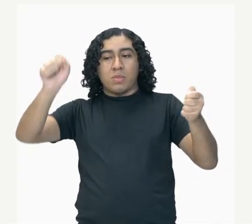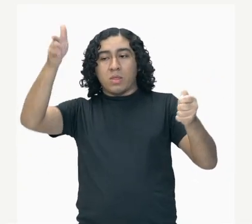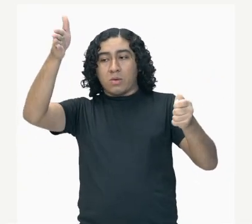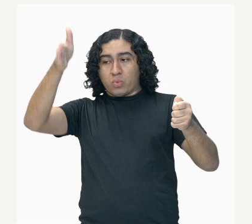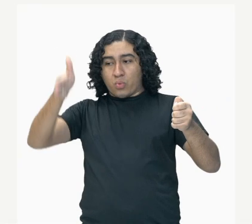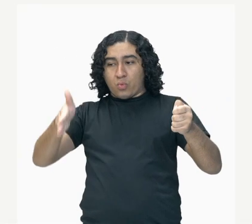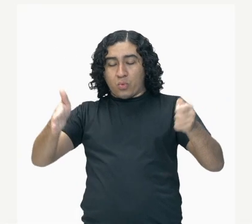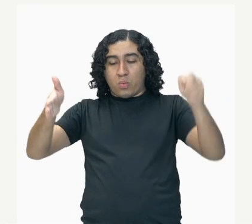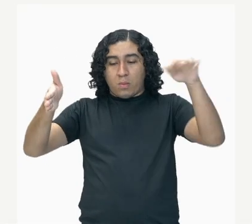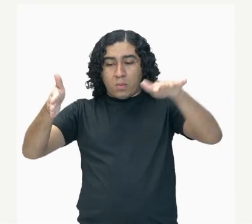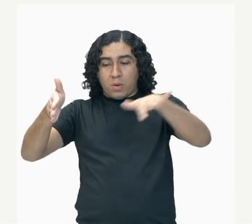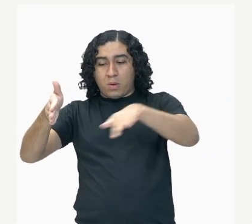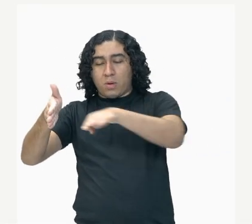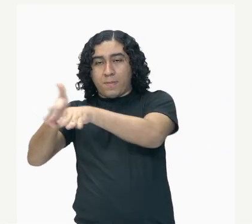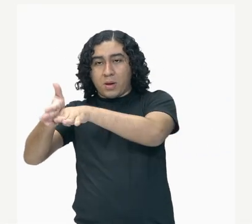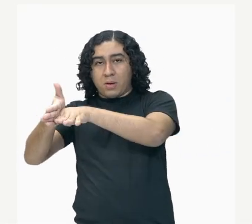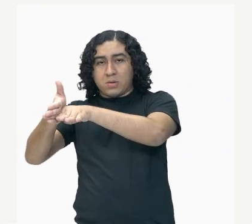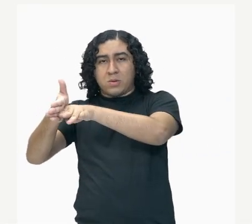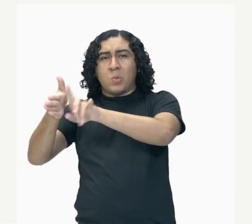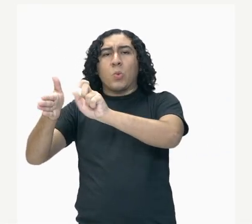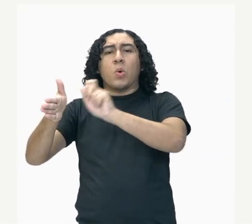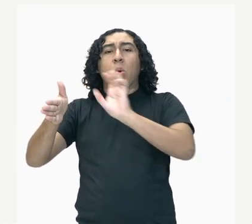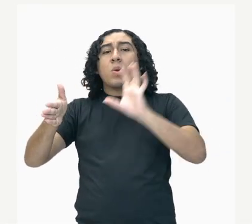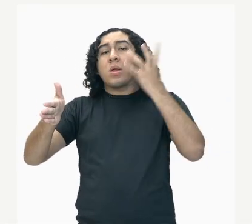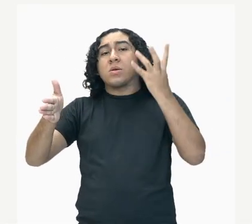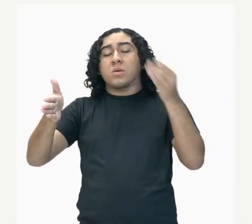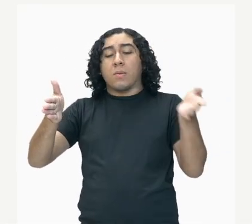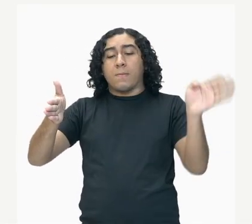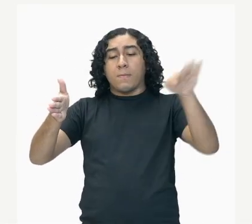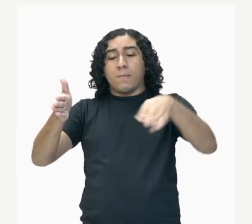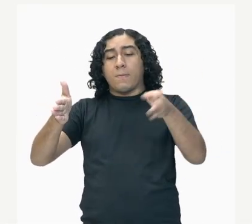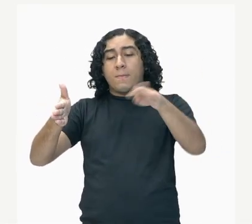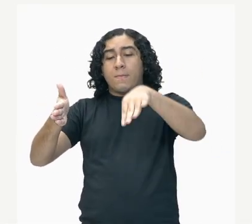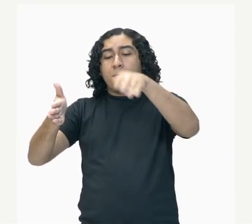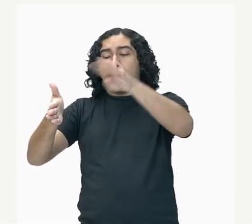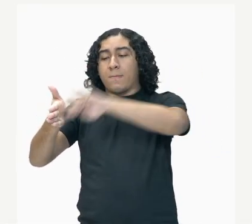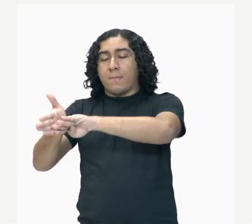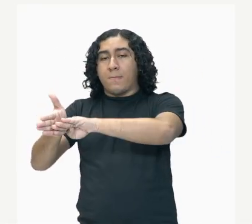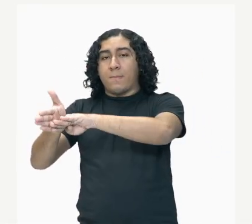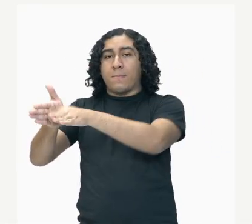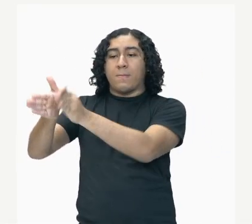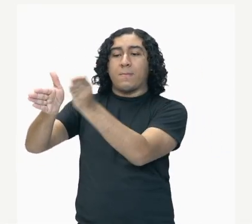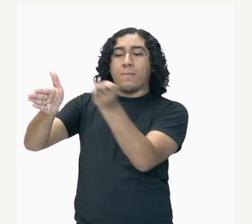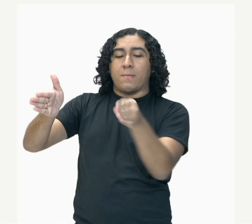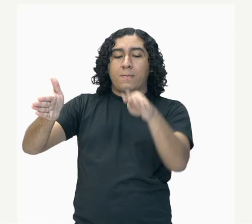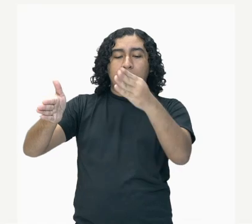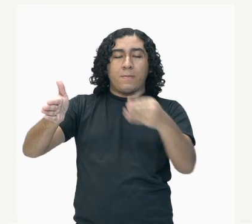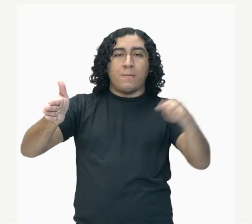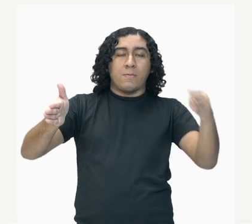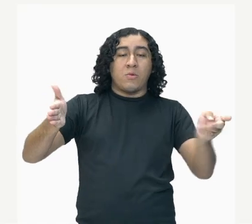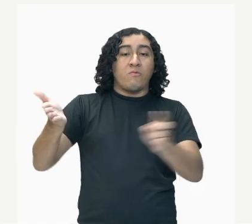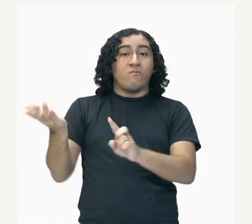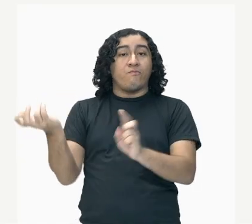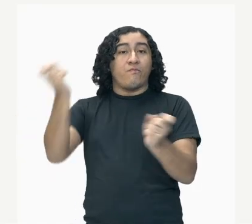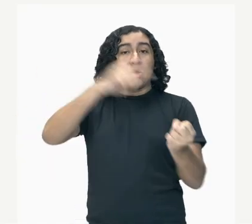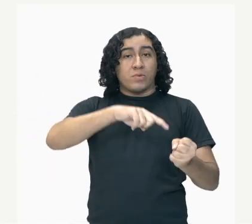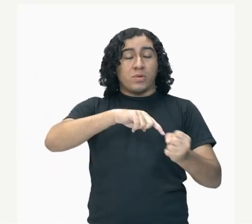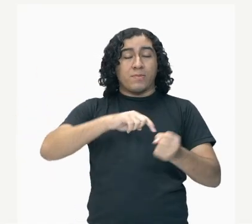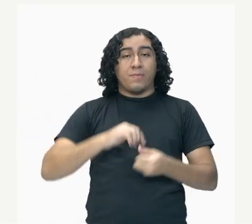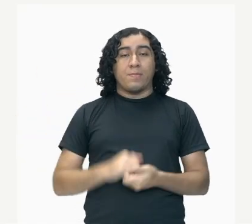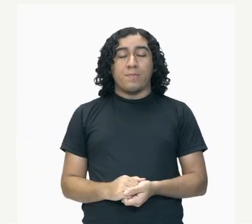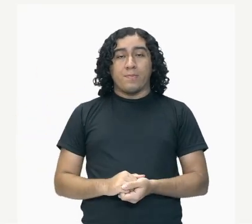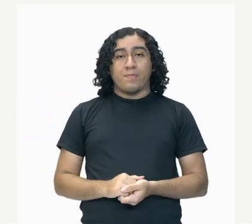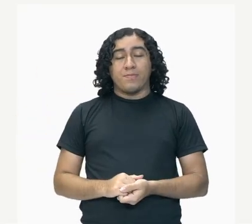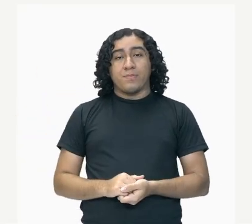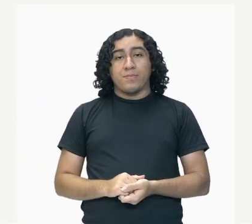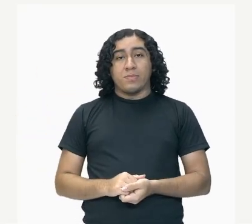o que que vai acontecer pessoal vai acontecer a reflexão dessa onda e aí você lembra que quando eu